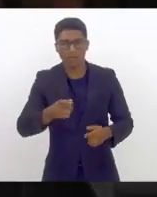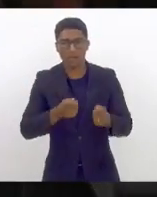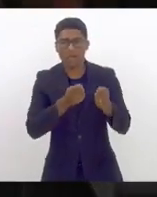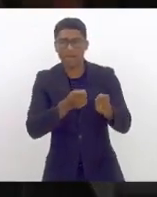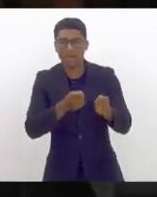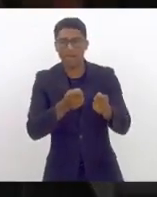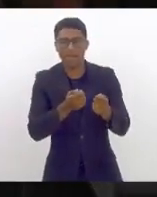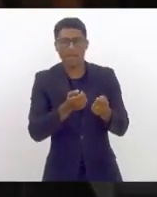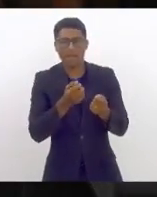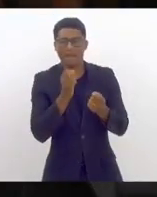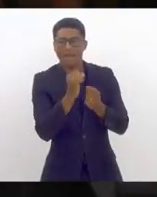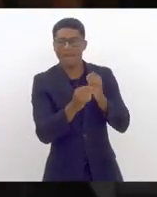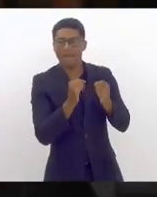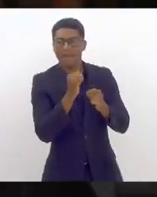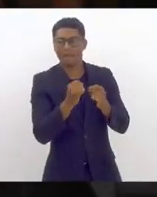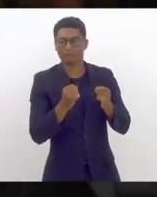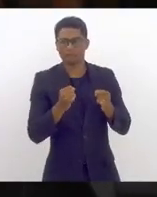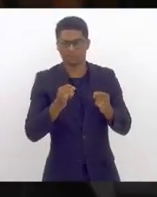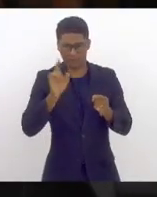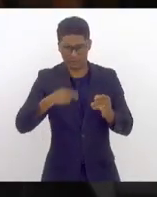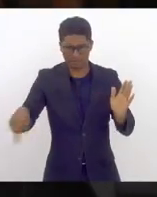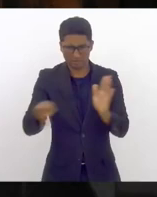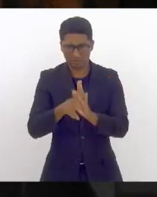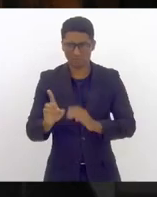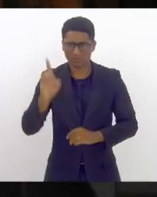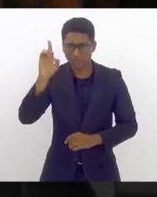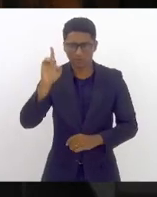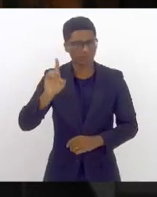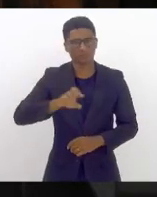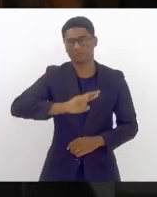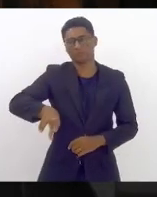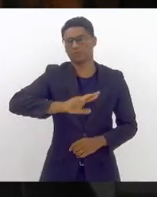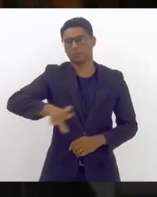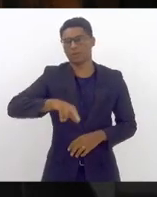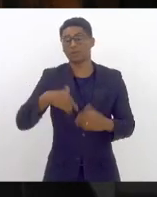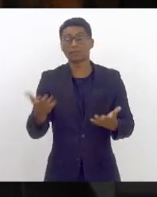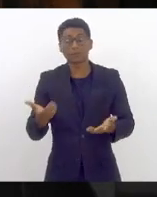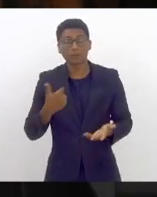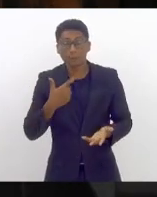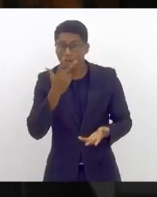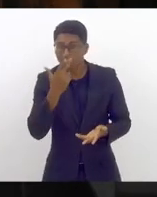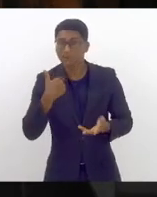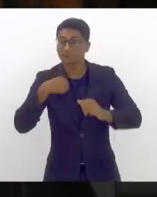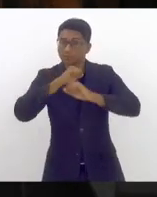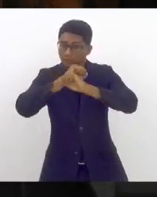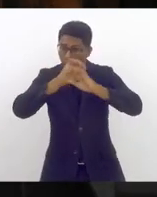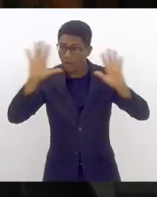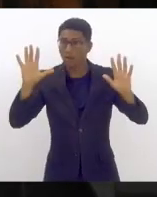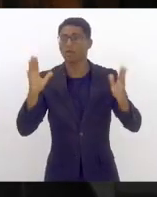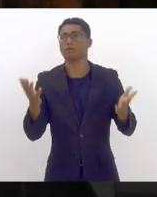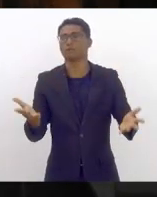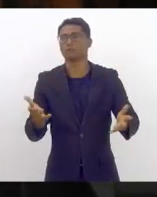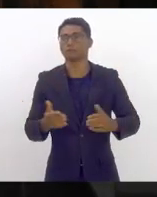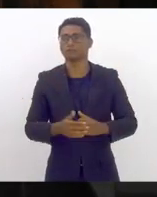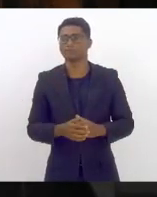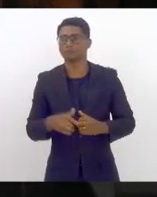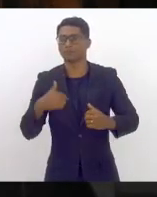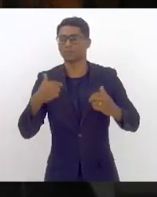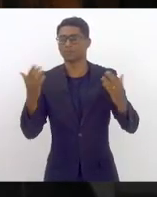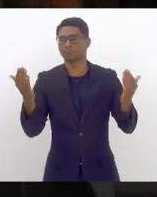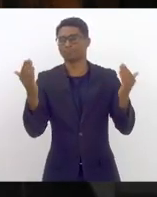Deus. É óbvio que isso não é algo de Deus. Então fica muito claro para mim, e aí eu começo a